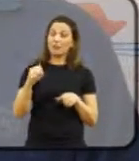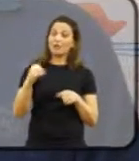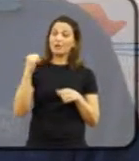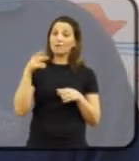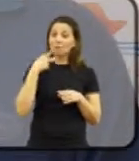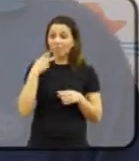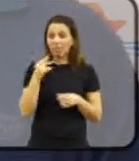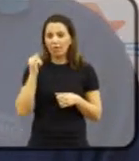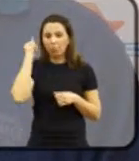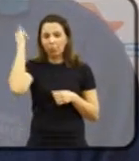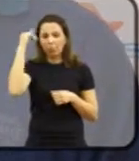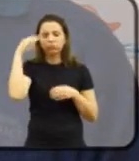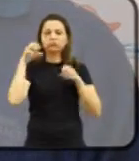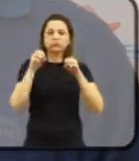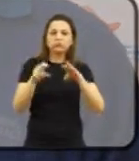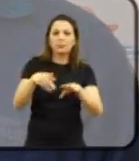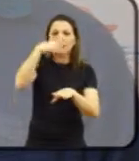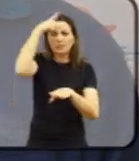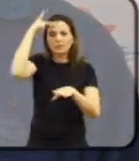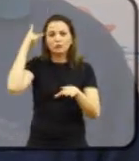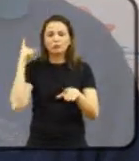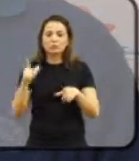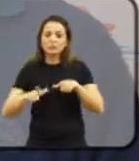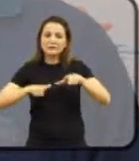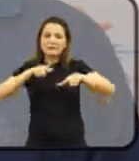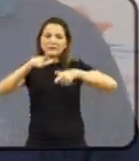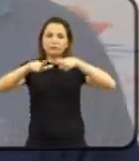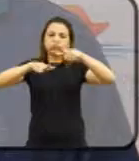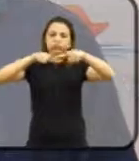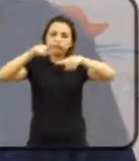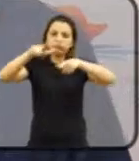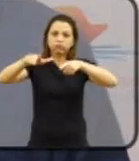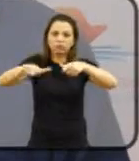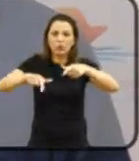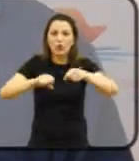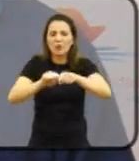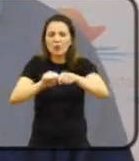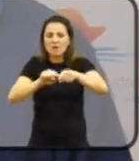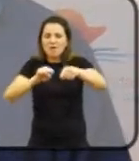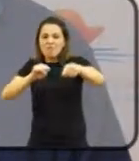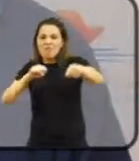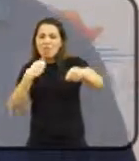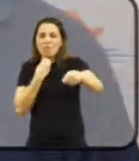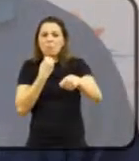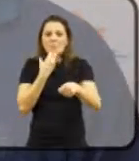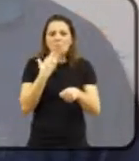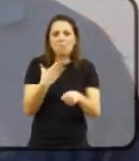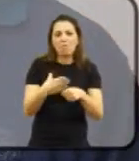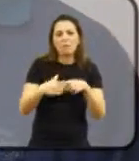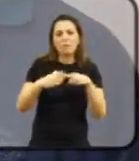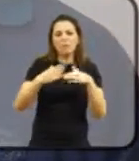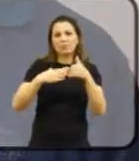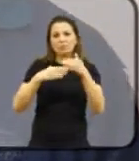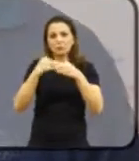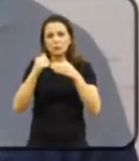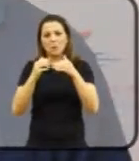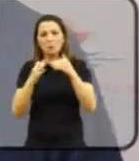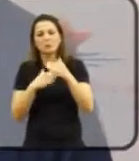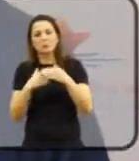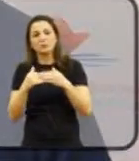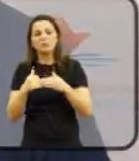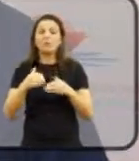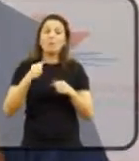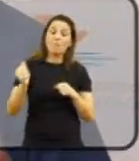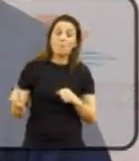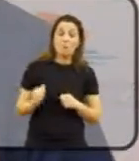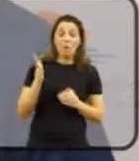E esse é o trabalho que o Fundo Social vem desenvolvendo, de qualificar a mão de obra na cidade de Araraquara, que hoje é a 14ª no IDH Desenvolvimento do